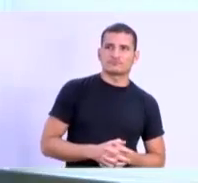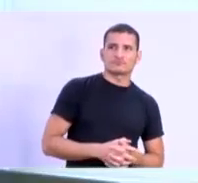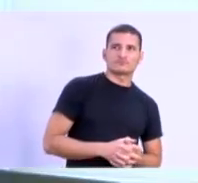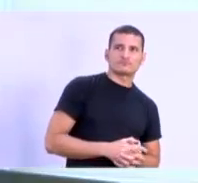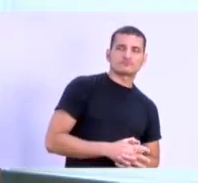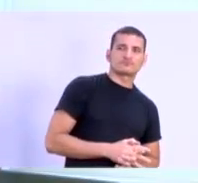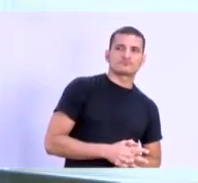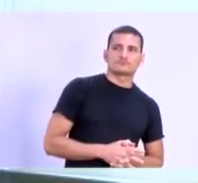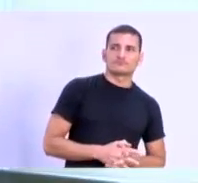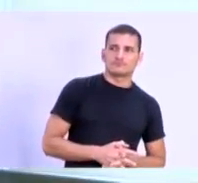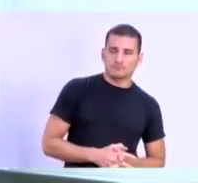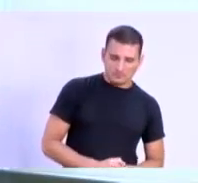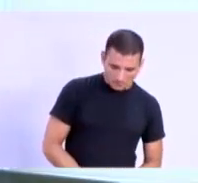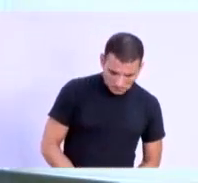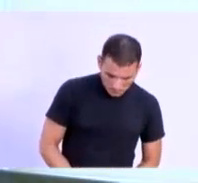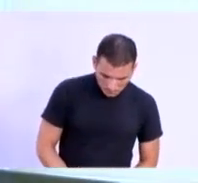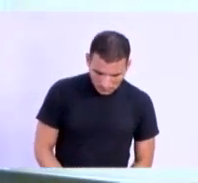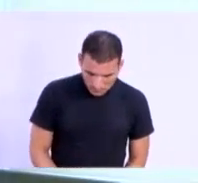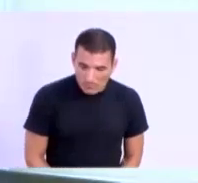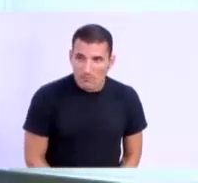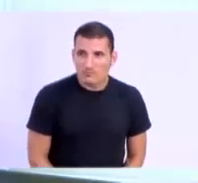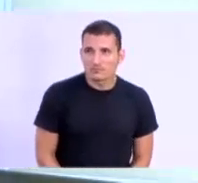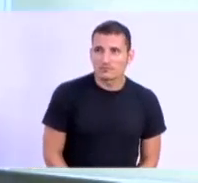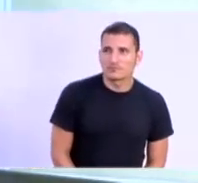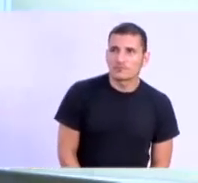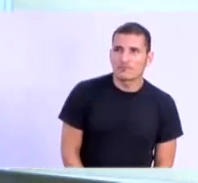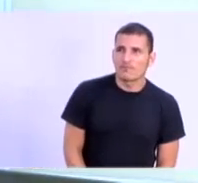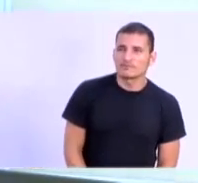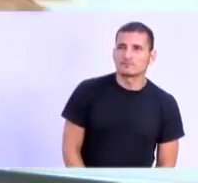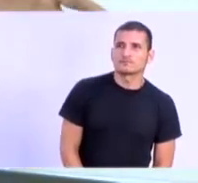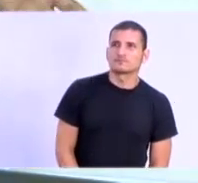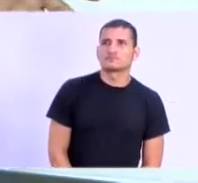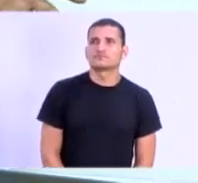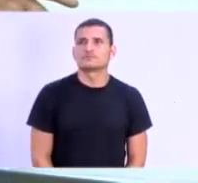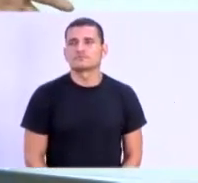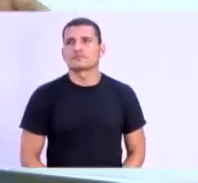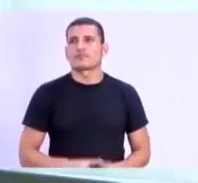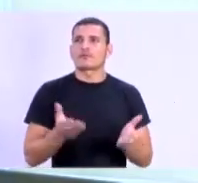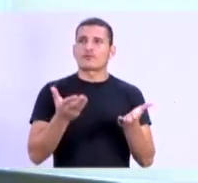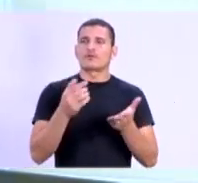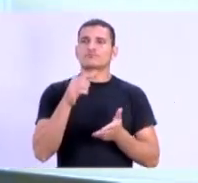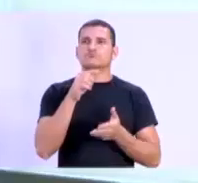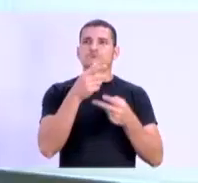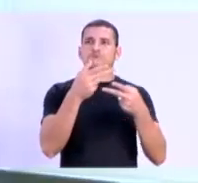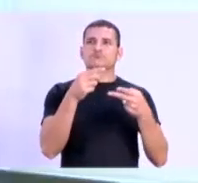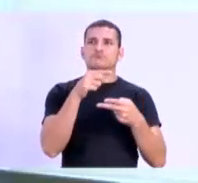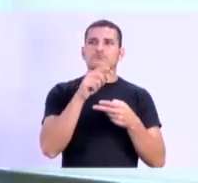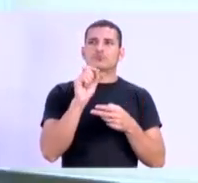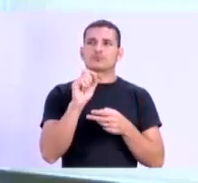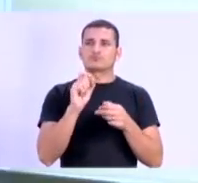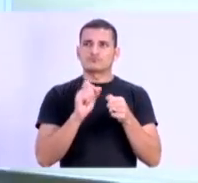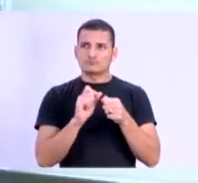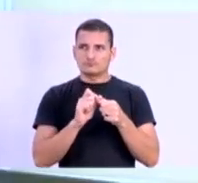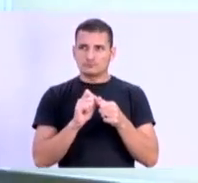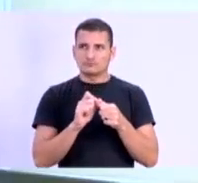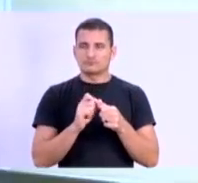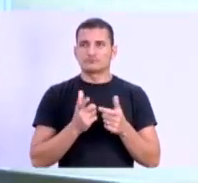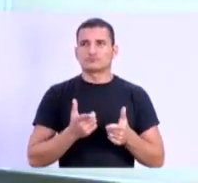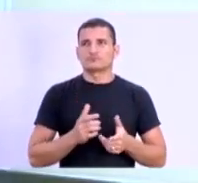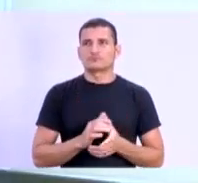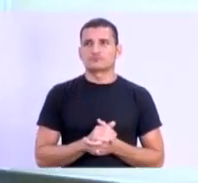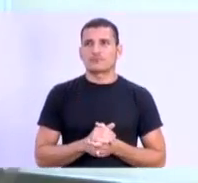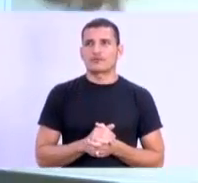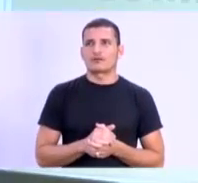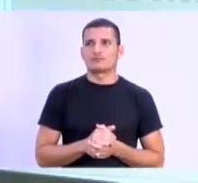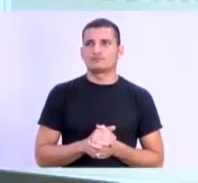Comportamento. Agora nós vamos definir os comportamentos de um objeto, quer dizer, o que ele faz, né? Até agora a gente definiu o que o objeto é. Agora